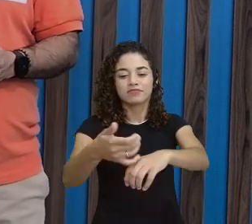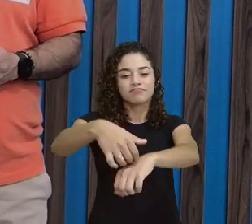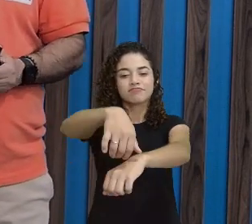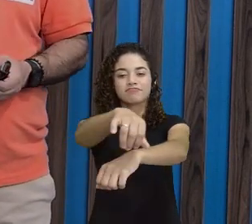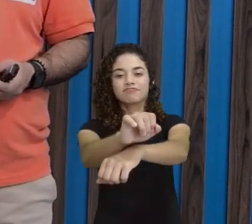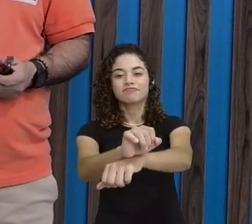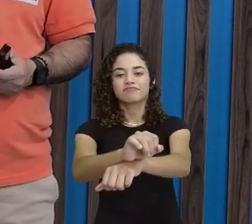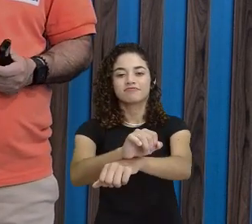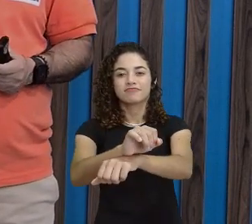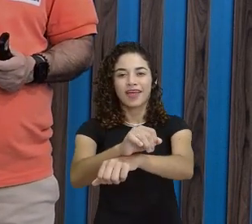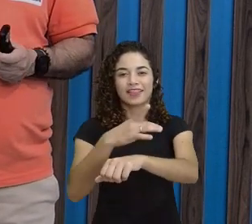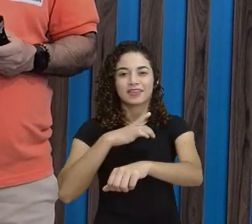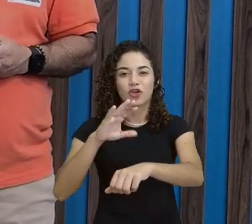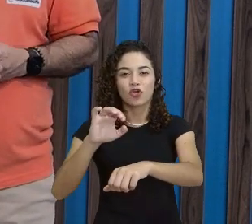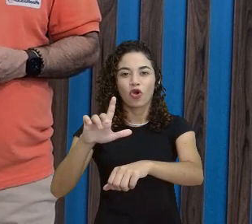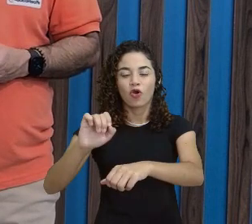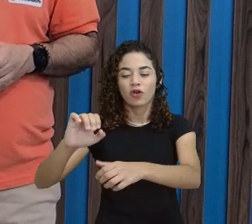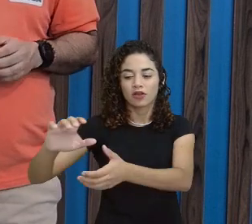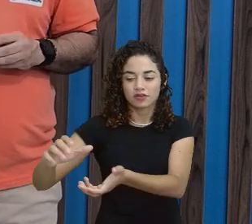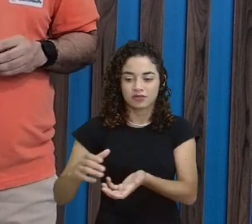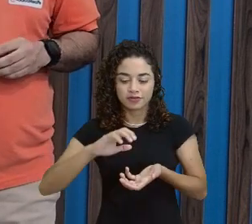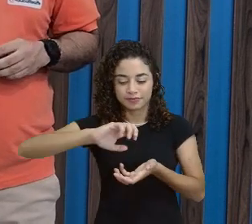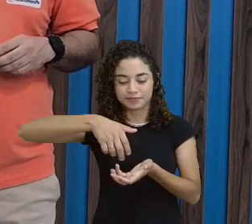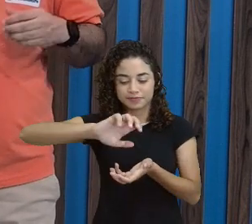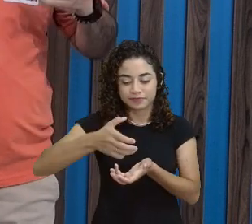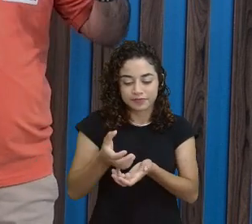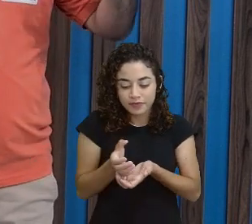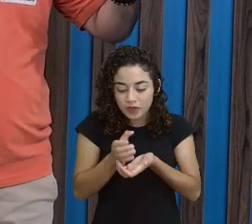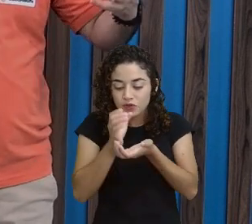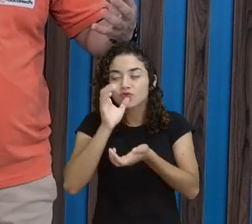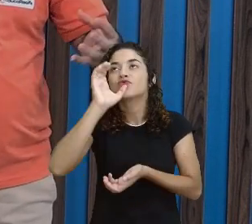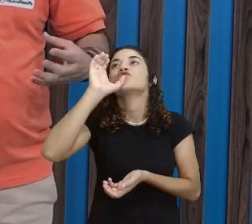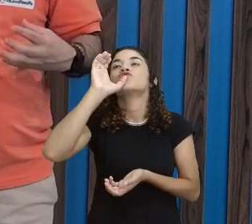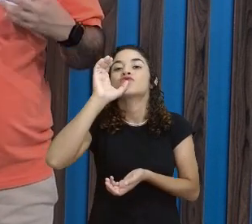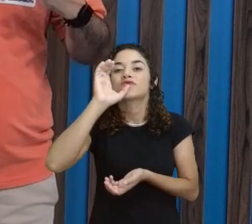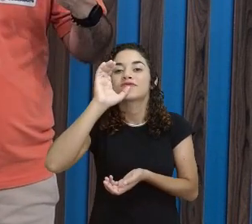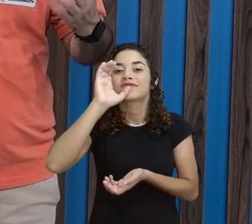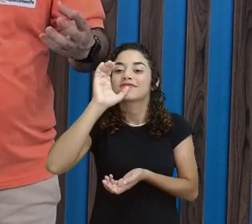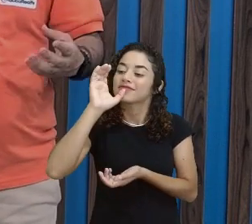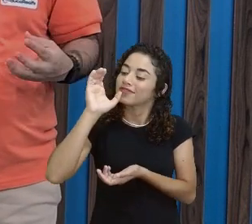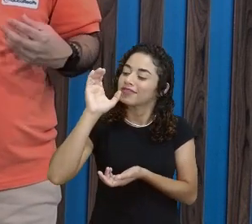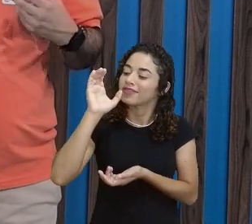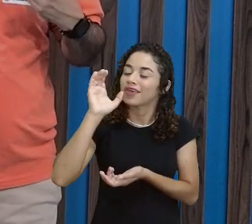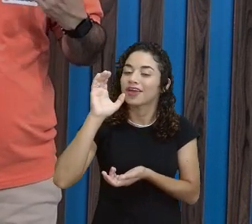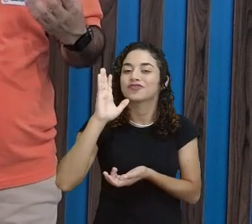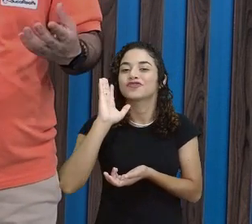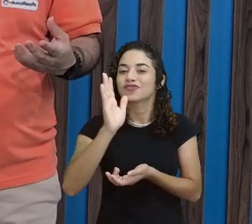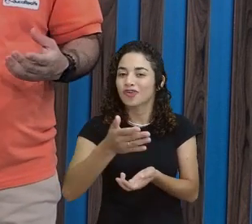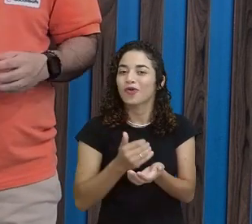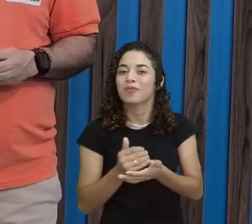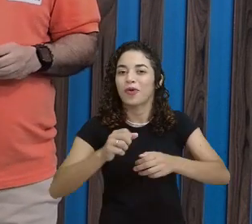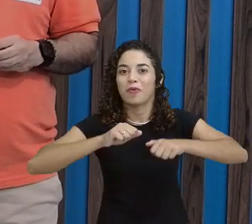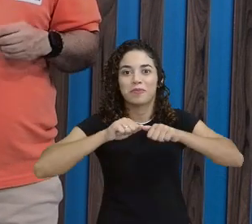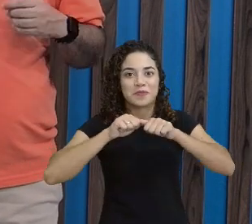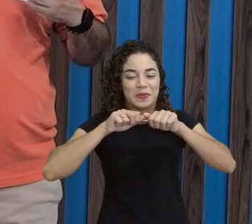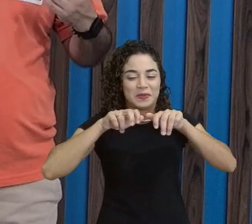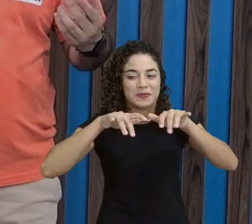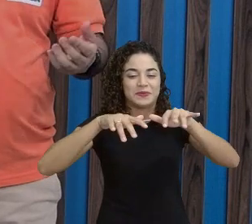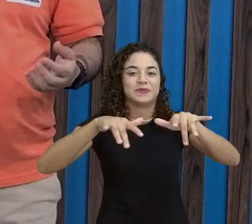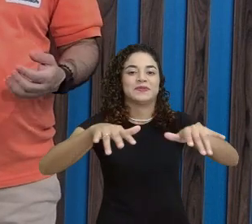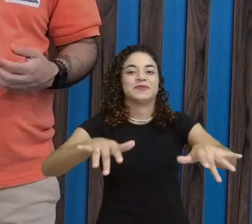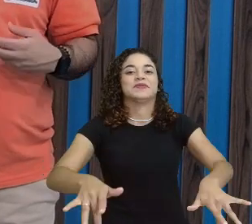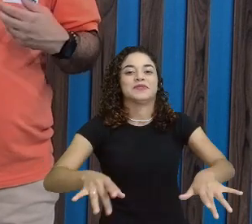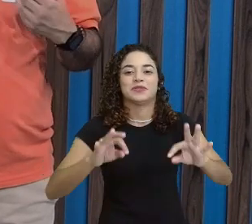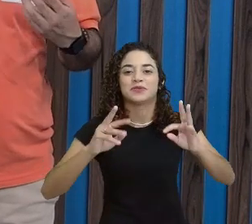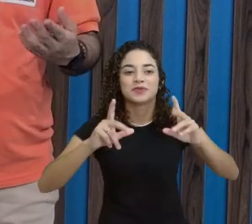abre uma Coca-Cola para tomar, né, ali o refrigerante. Então aquilo ali começou a popularizar a figura,